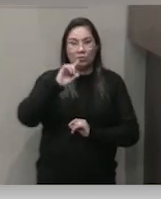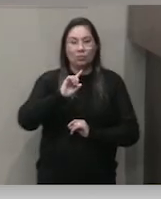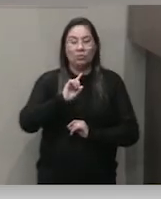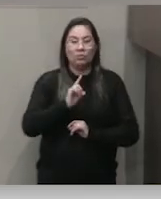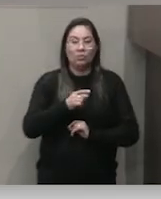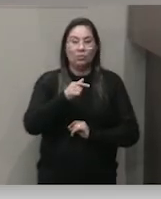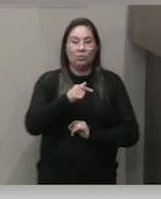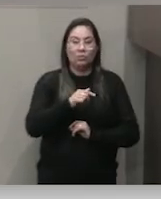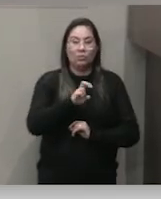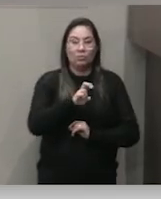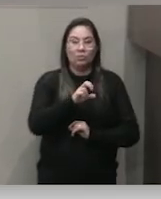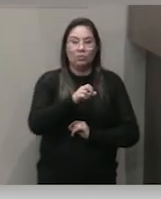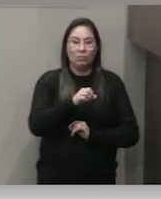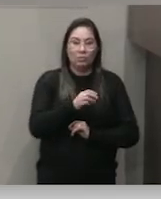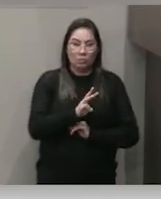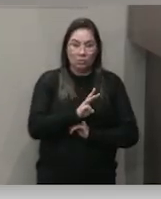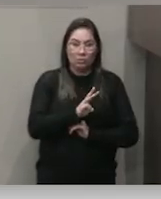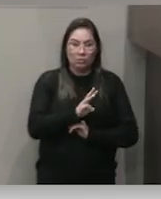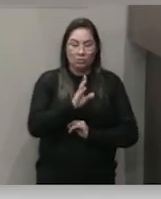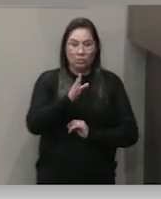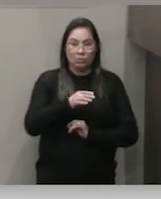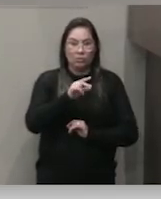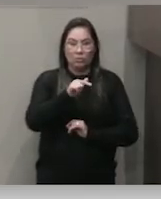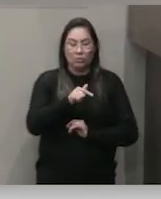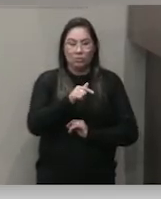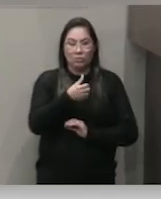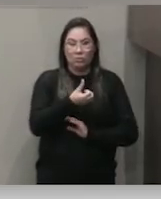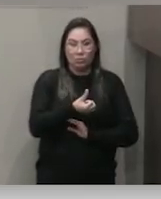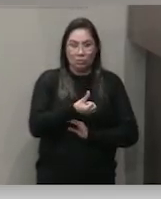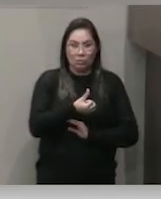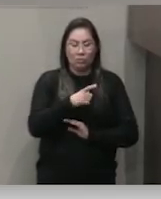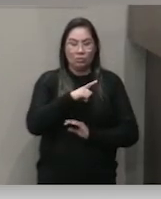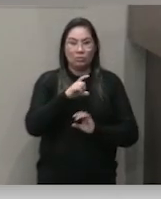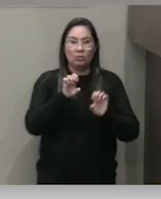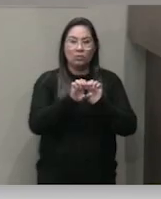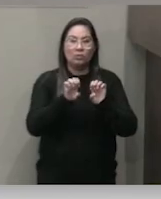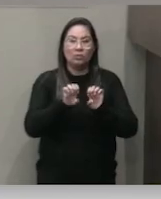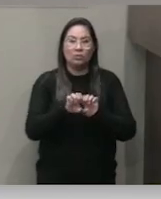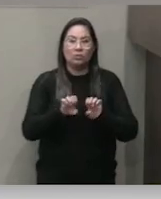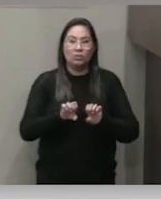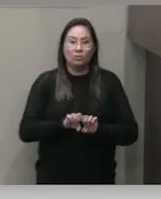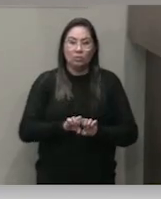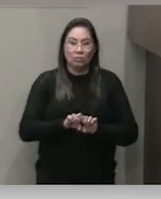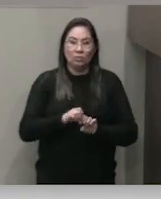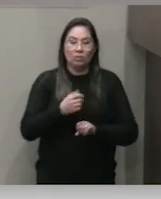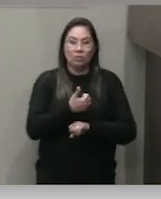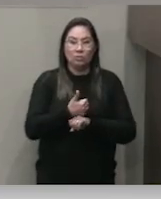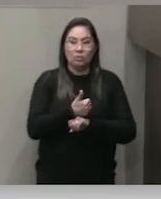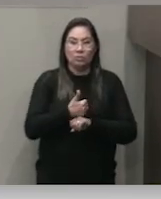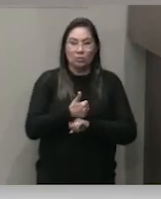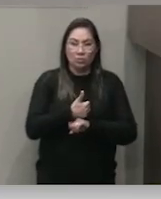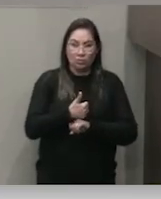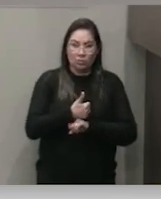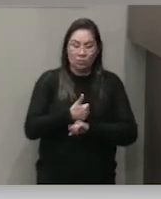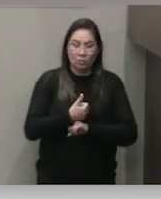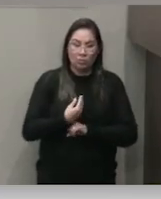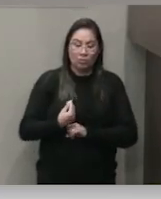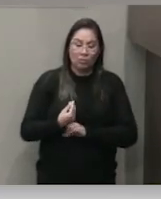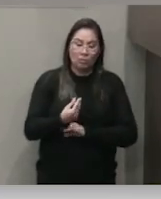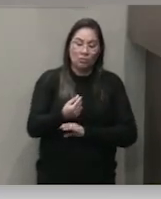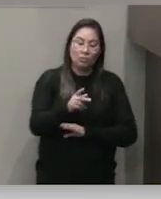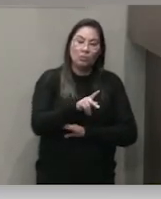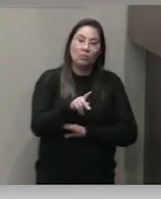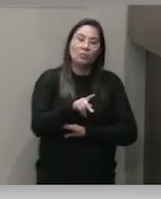1733 de 76, que estabelece o Estatuto e carreira do Magistério Municipal de Passo Fundo e da